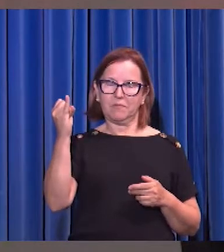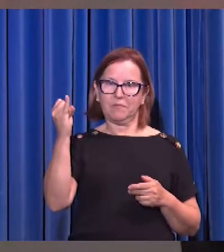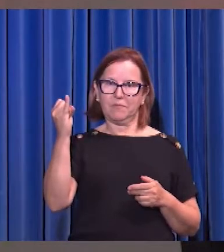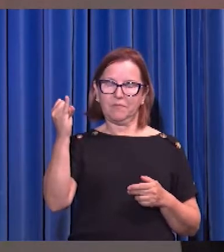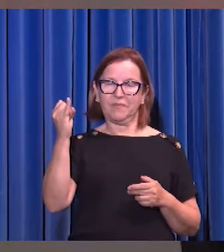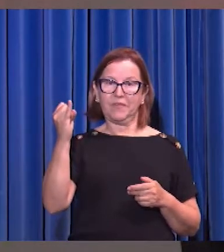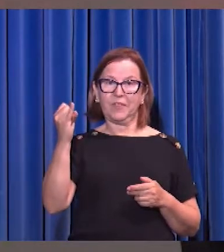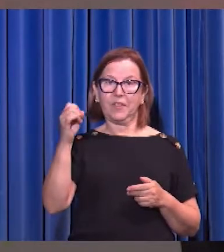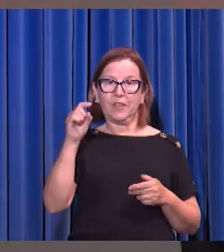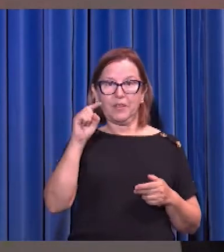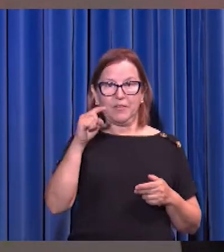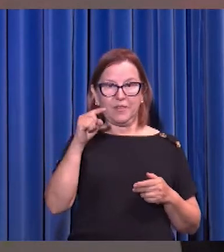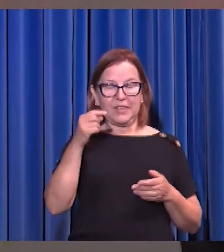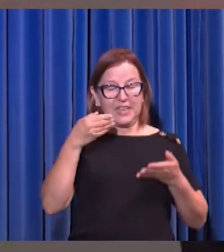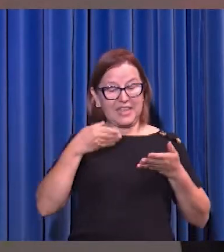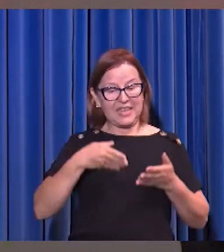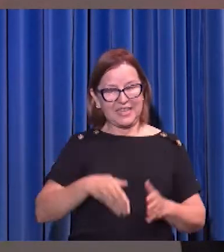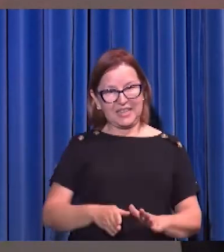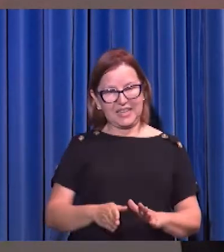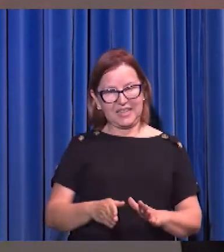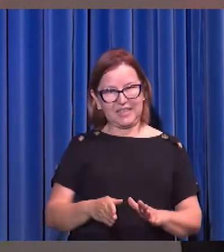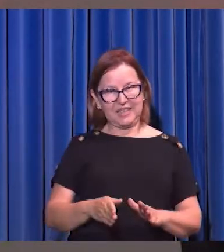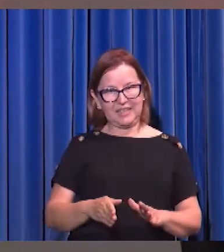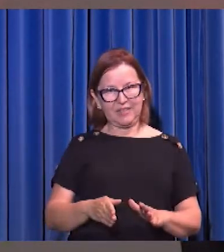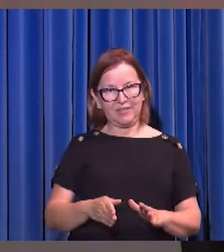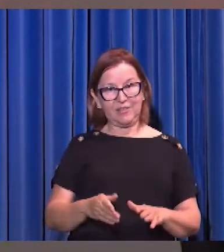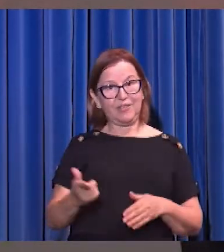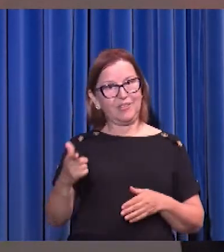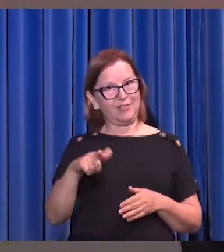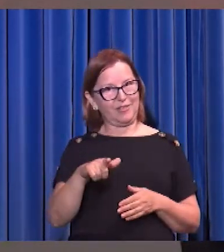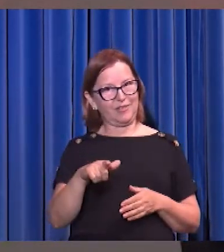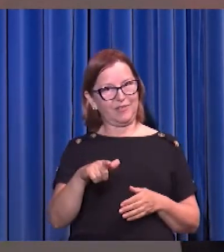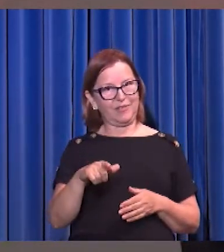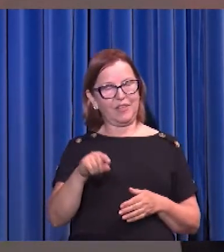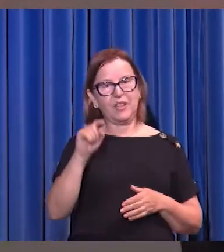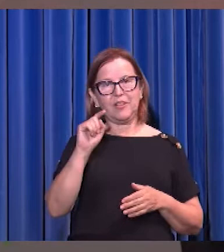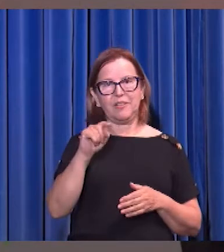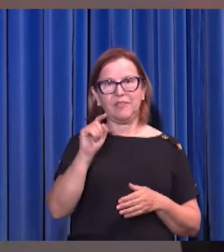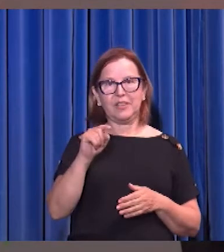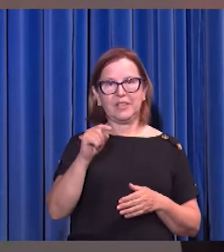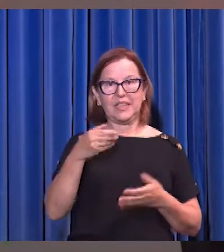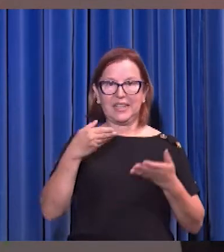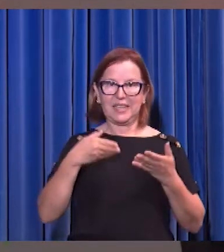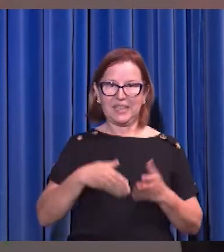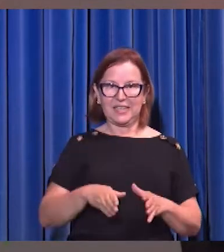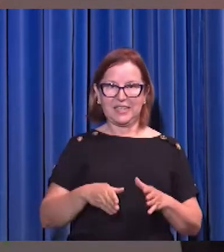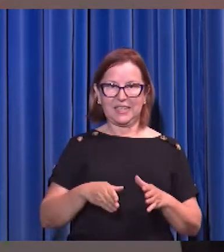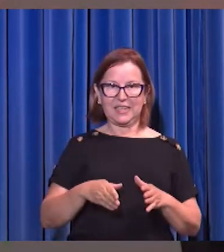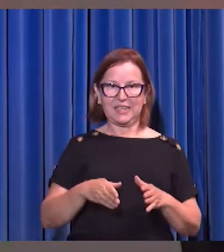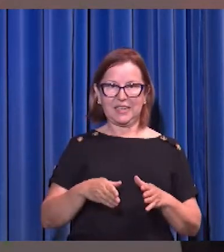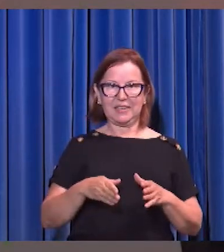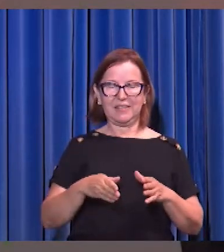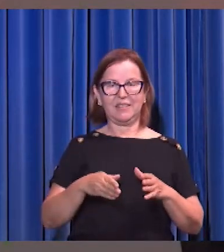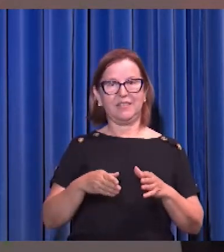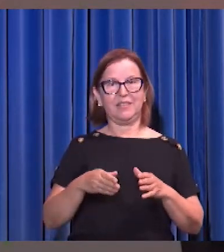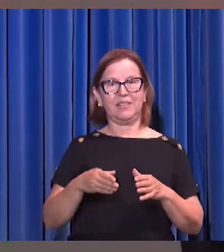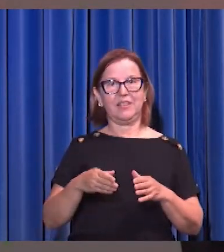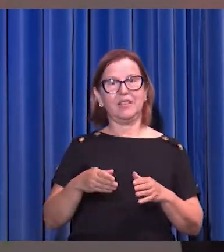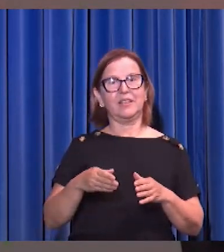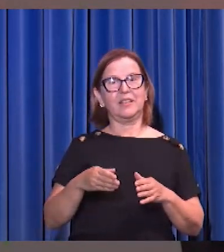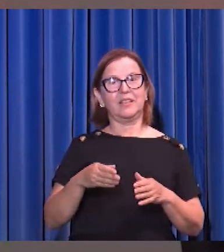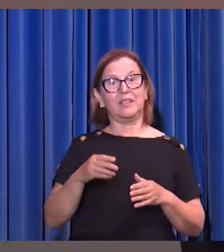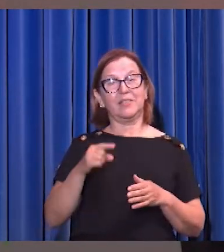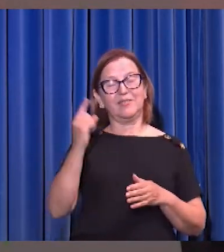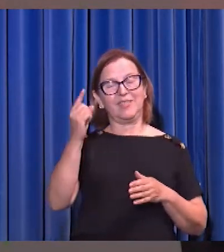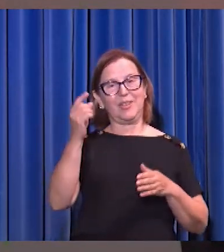importa que você venha a nascer de novo, que você seja nascido do alto, nascido de